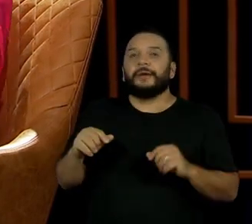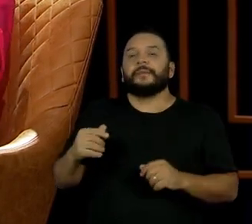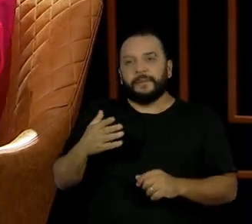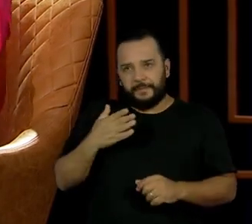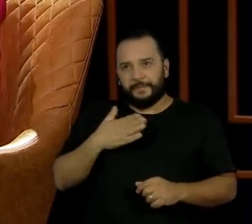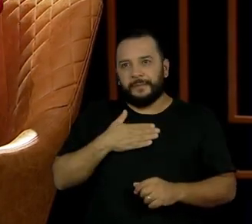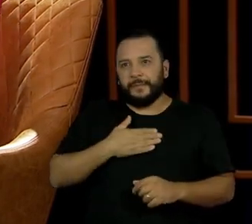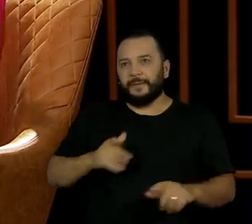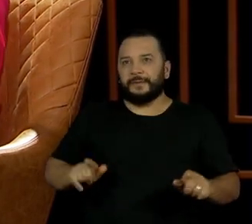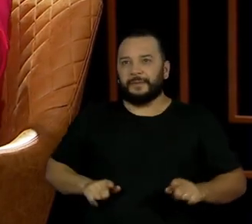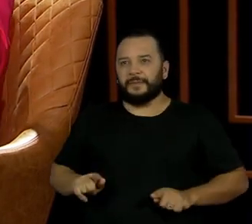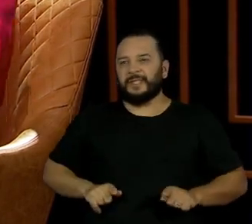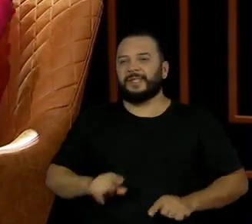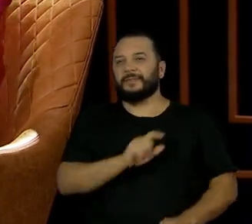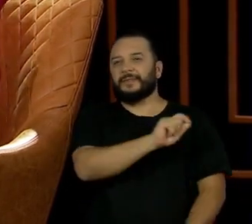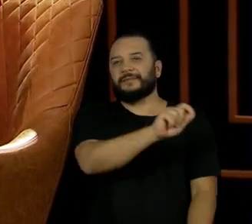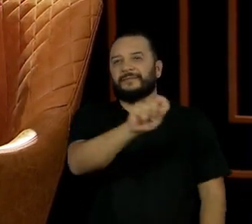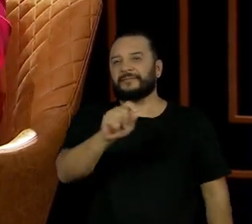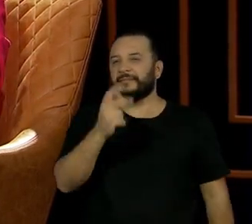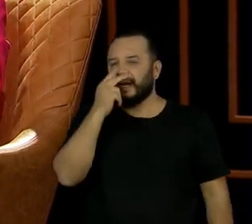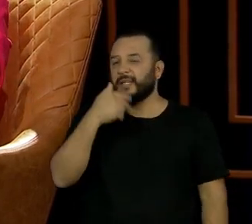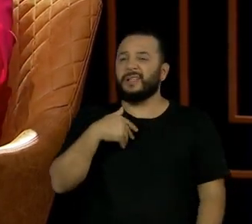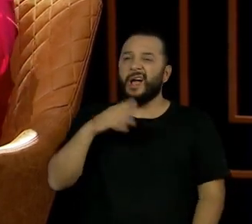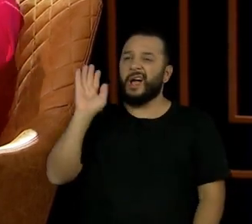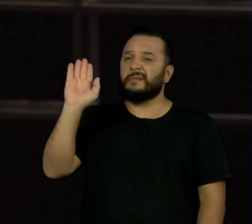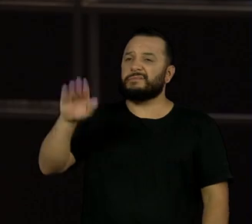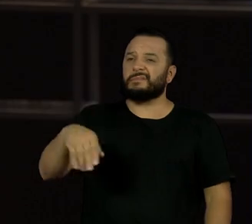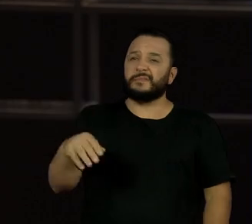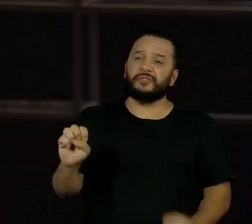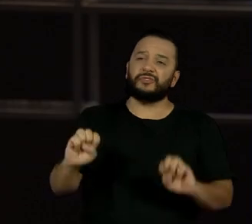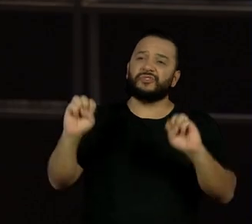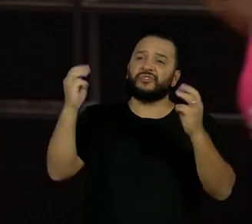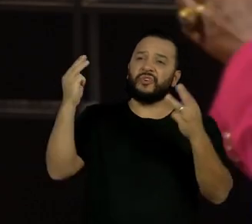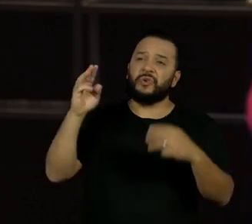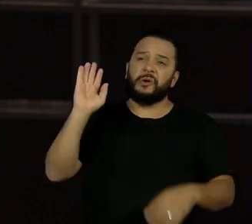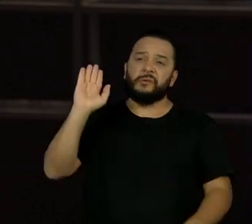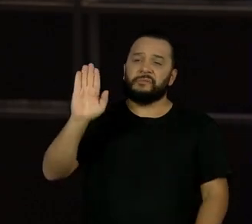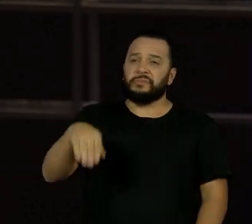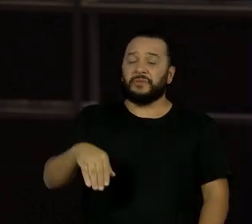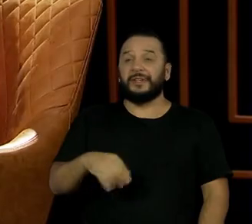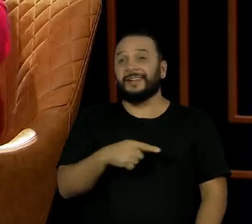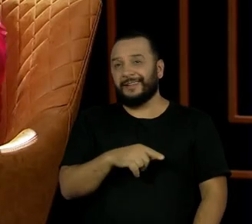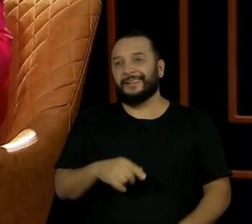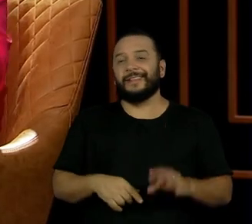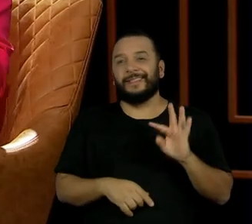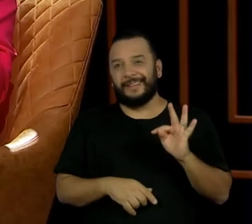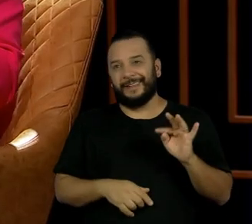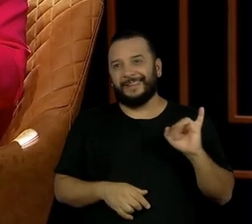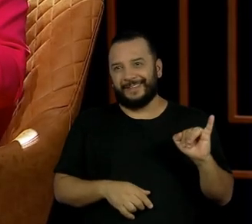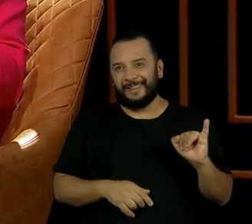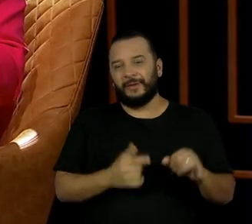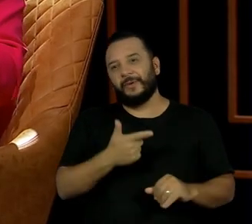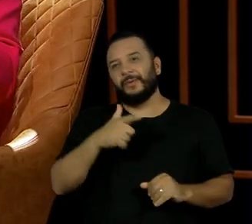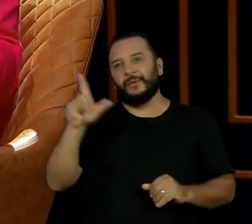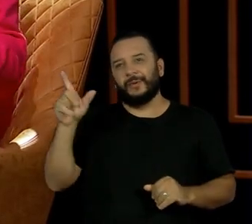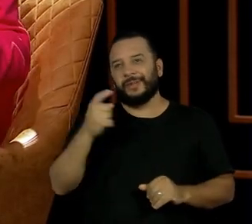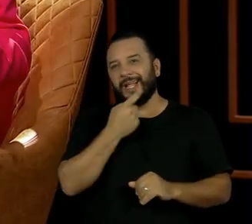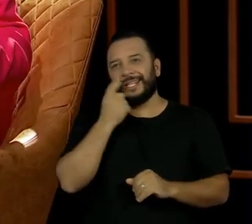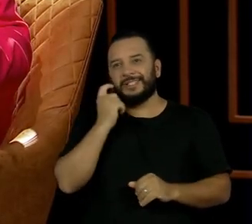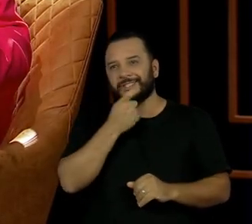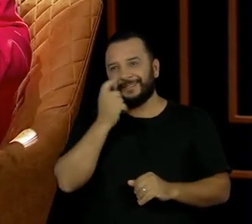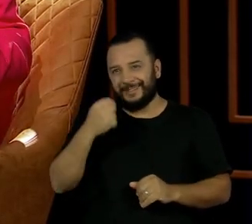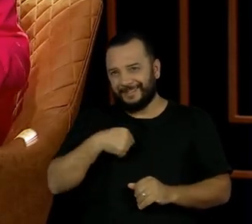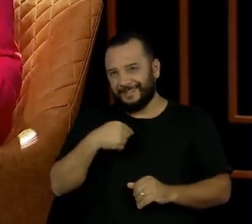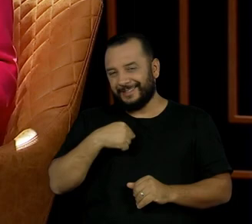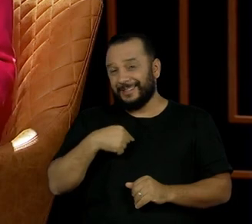eles até hoje falar olha vocês dois tava nem aí é um é de ti e outra hoje é dentista mas eu tava